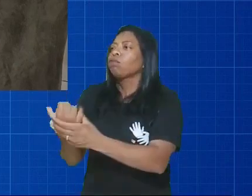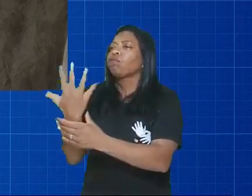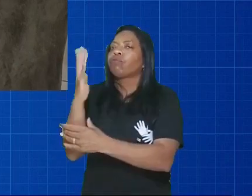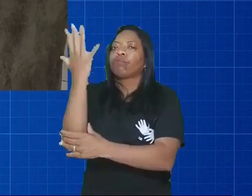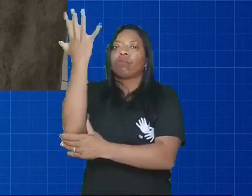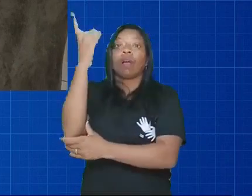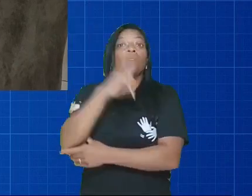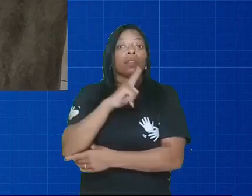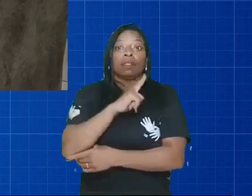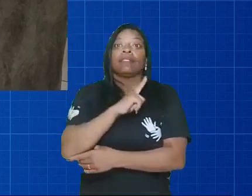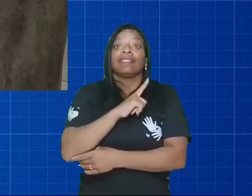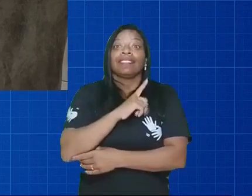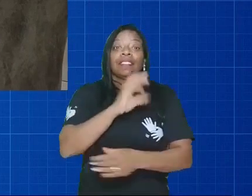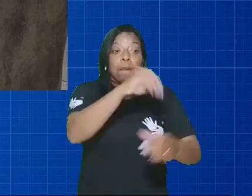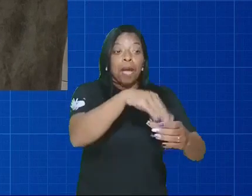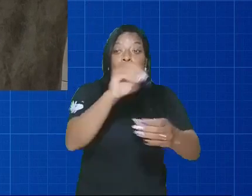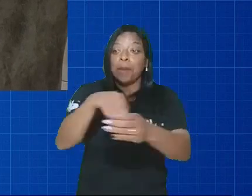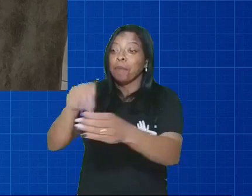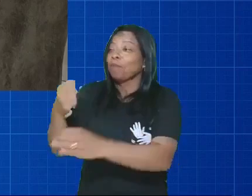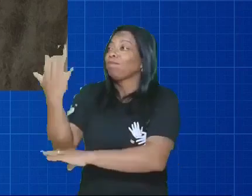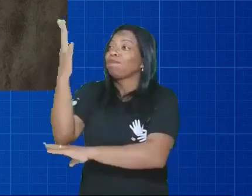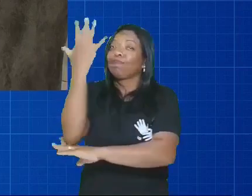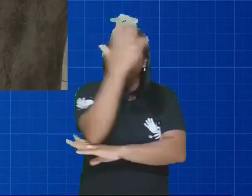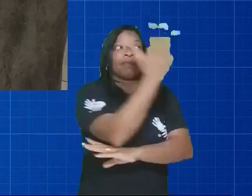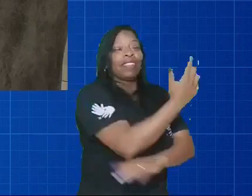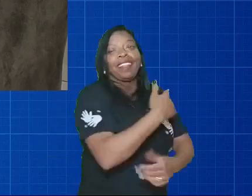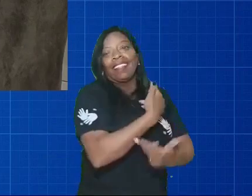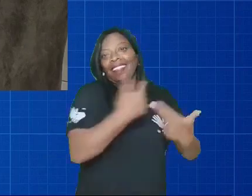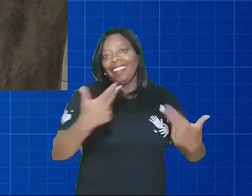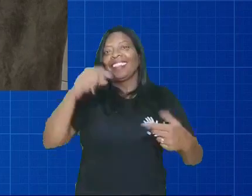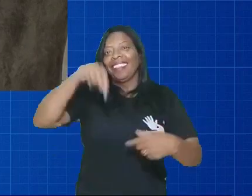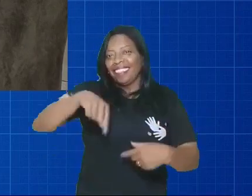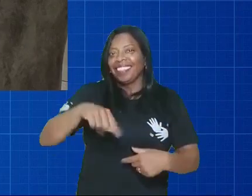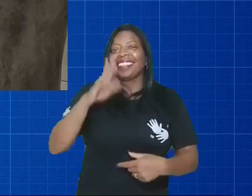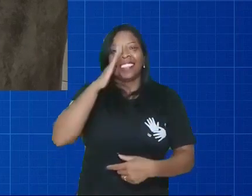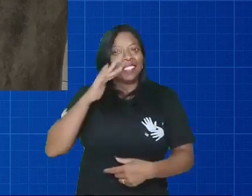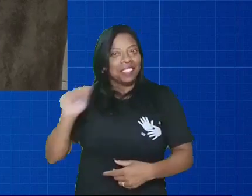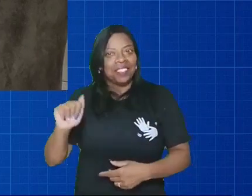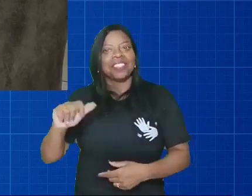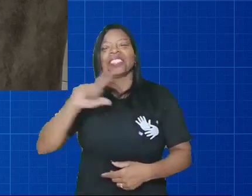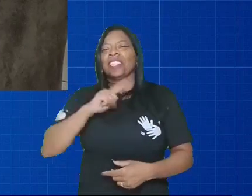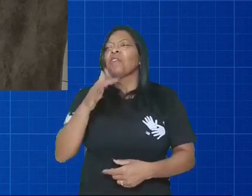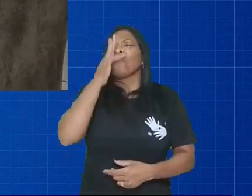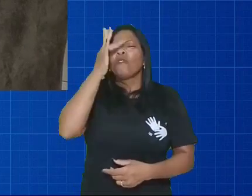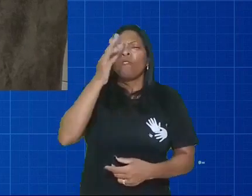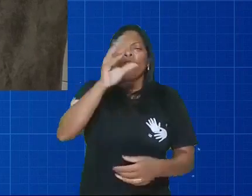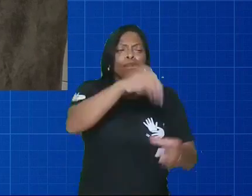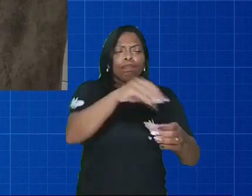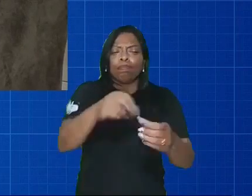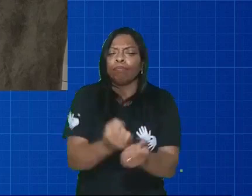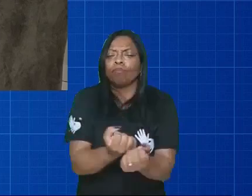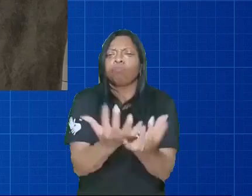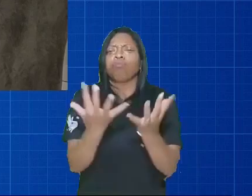esse plantio, cuidando do meio ambiente. Até no centro da cidade da Araucária tem até um plantio com flores, que vem do